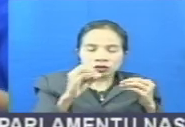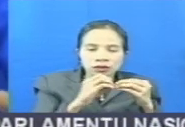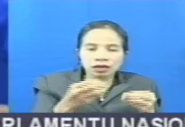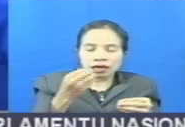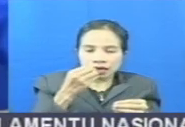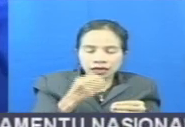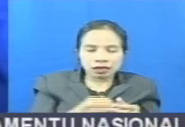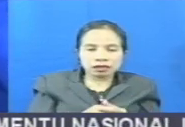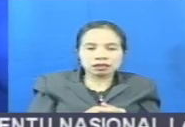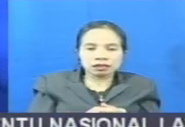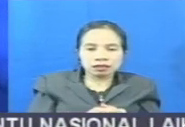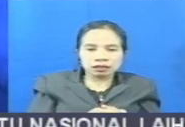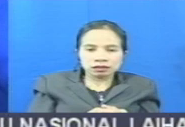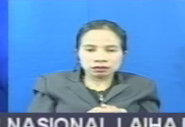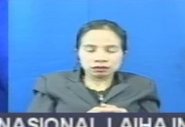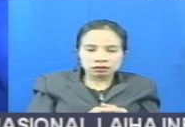será